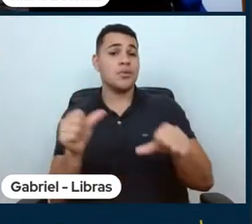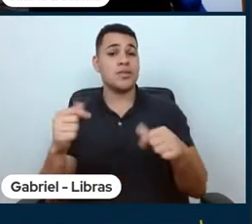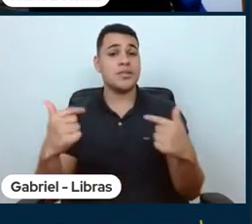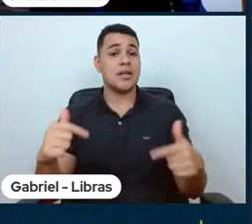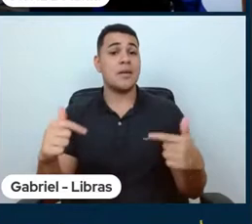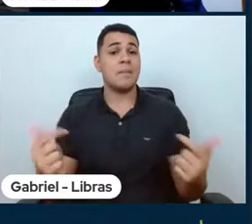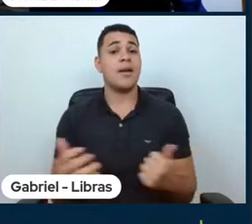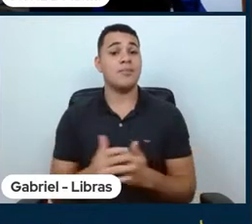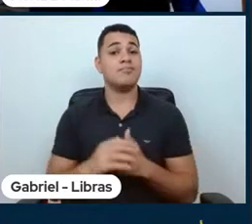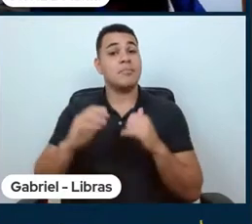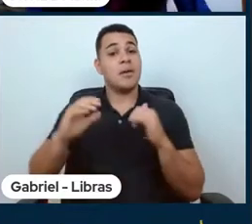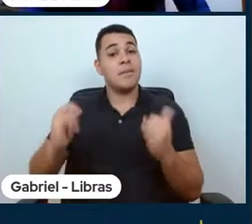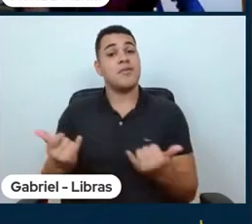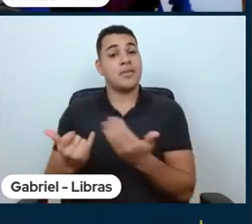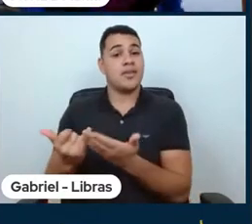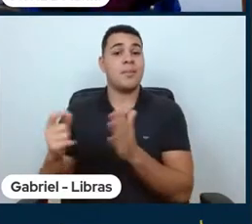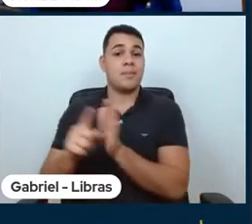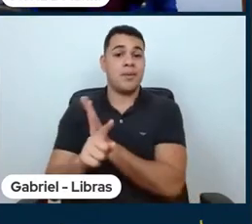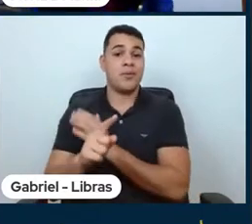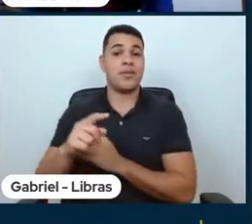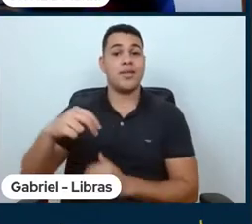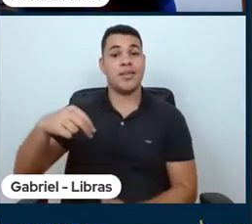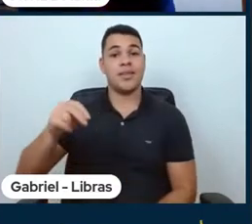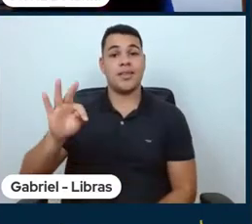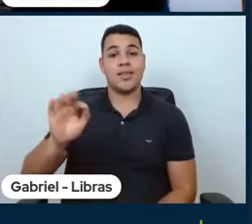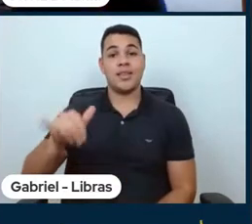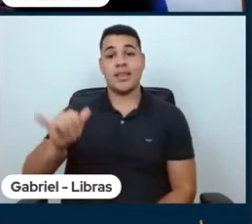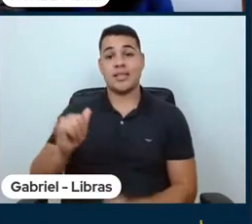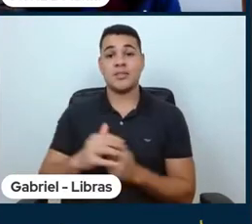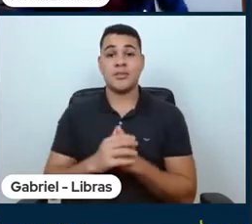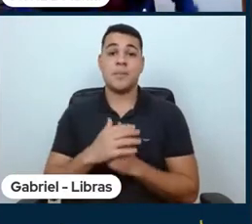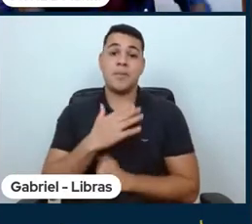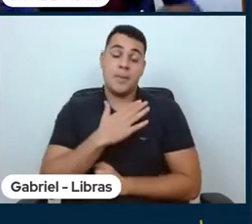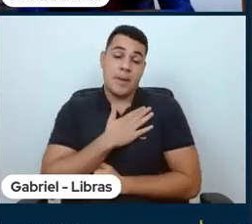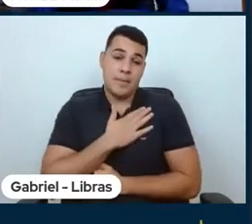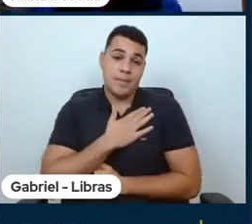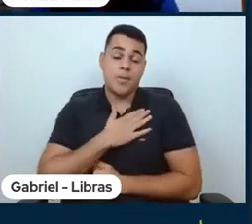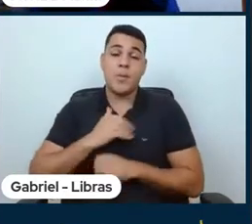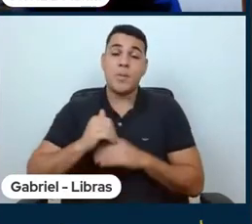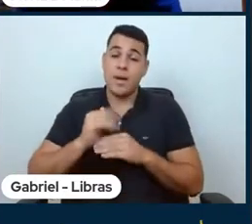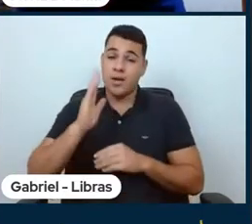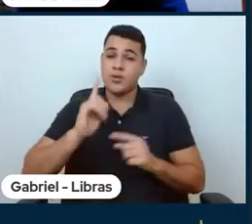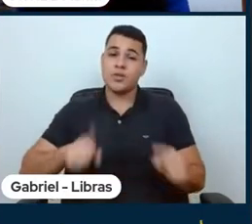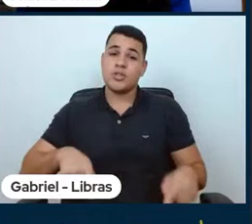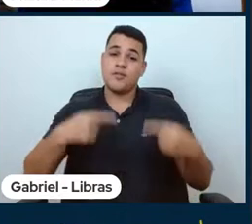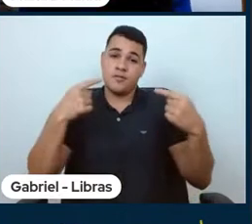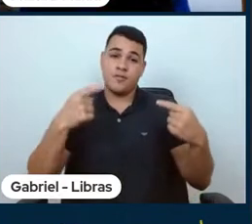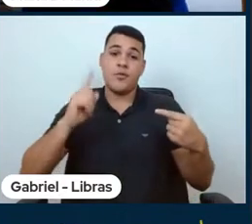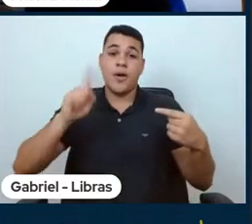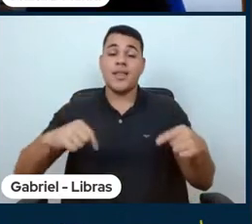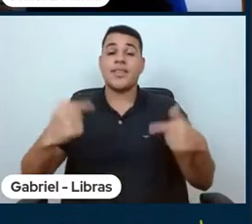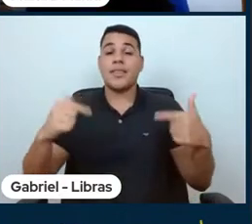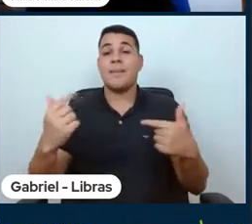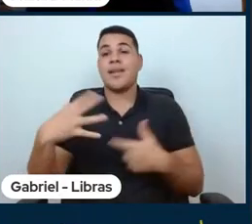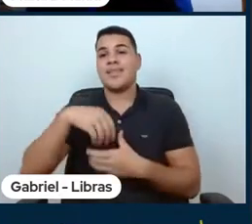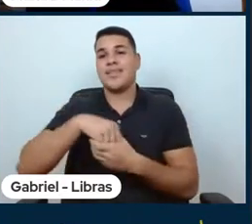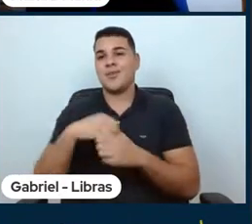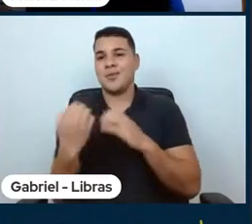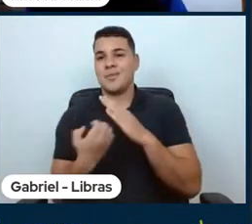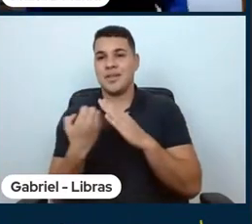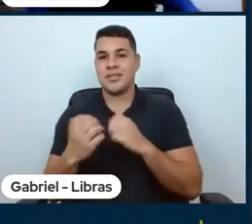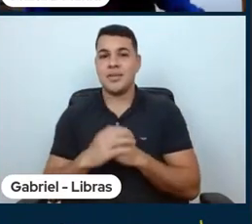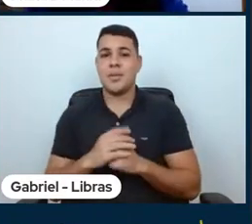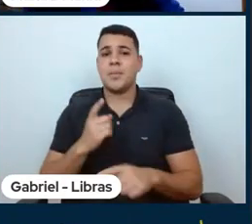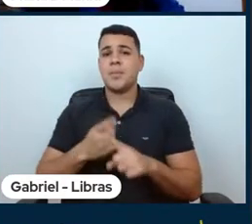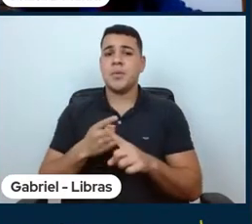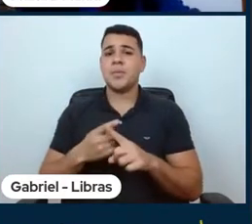a pergunta da Natália. É, eu acho que para mim o maior desafio foi trabalhar em empresa, porque até então eu tinha